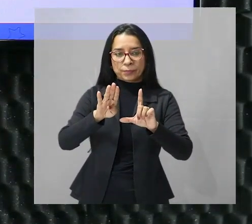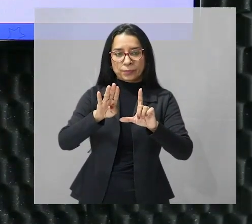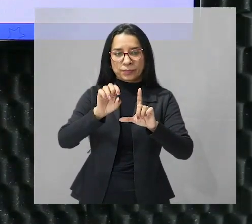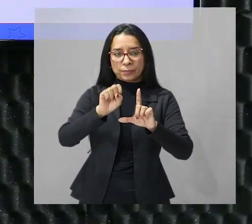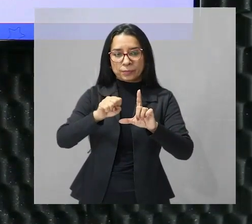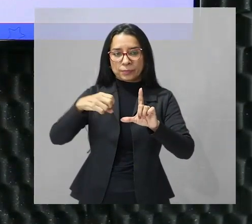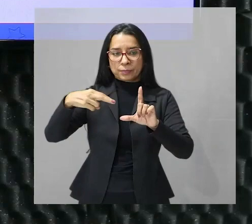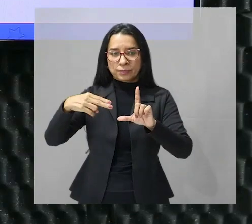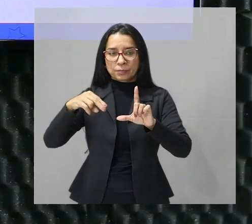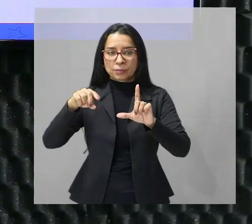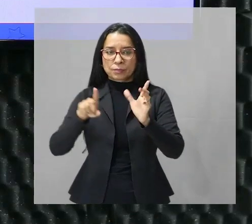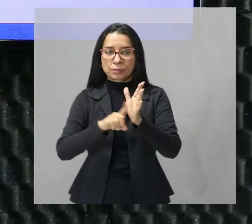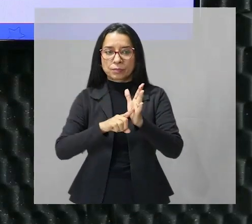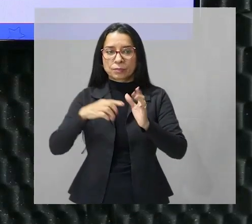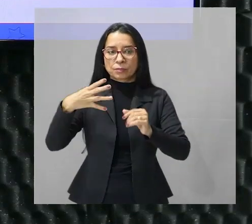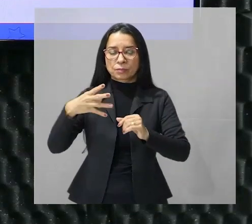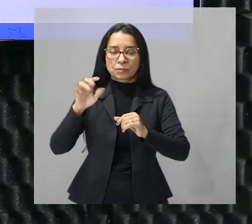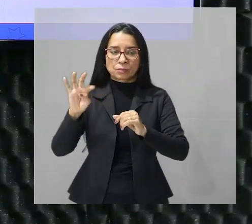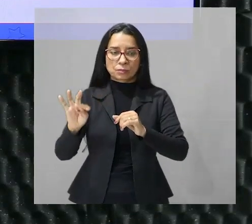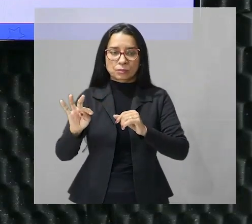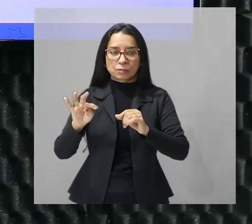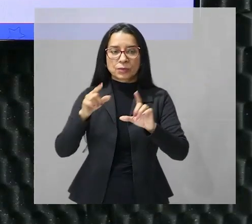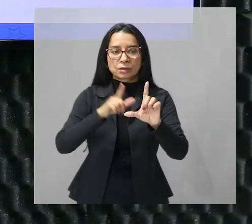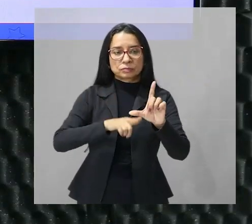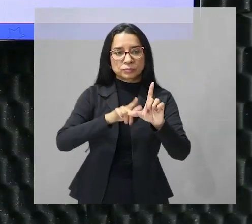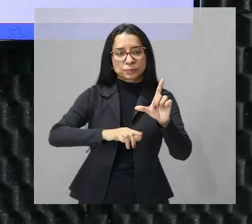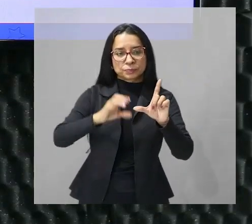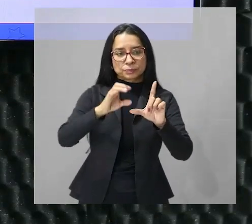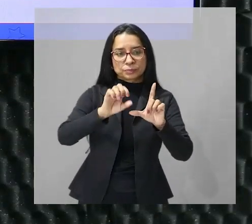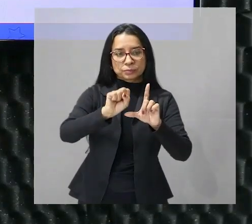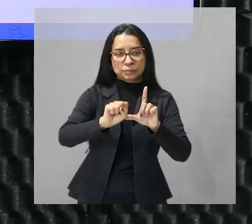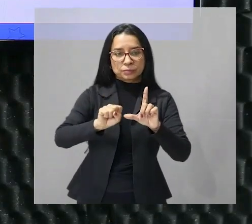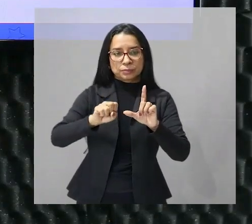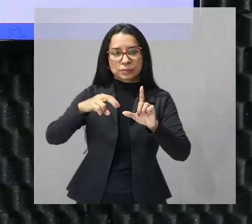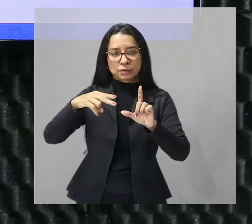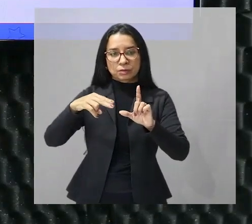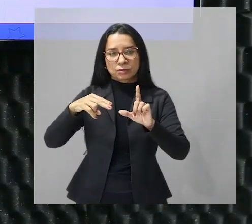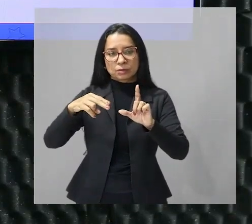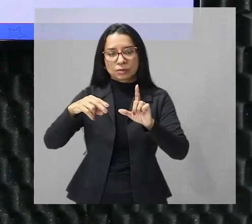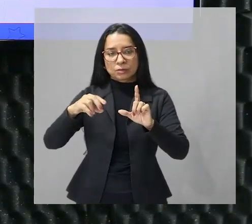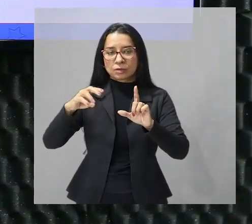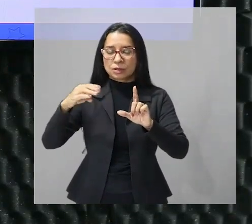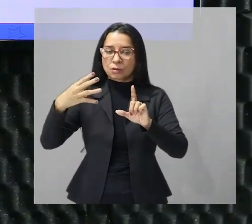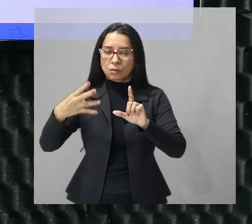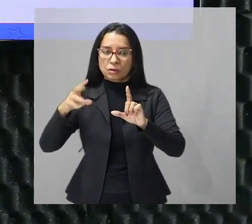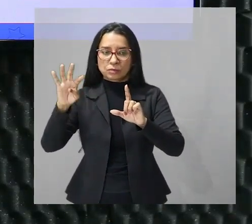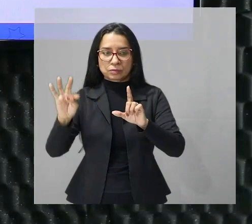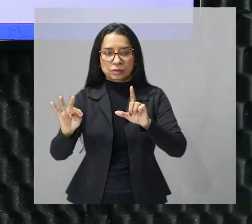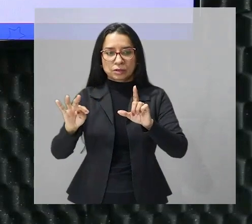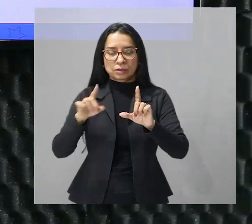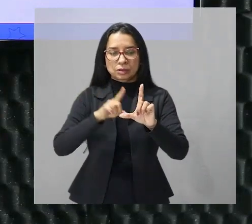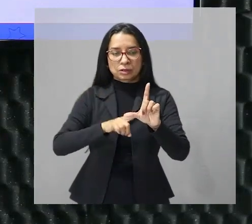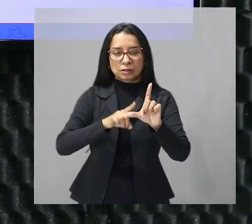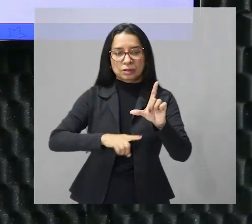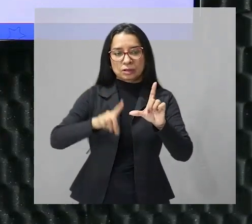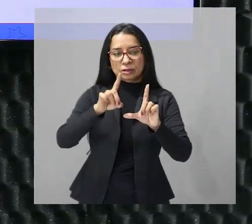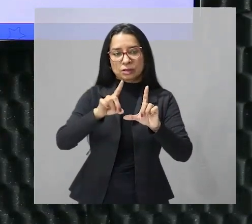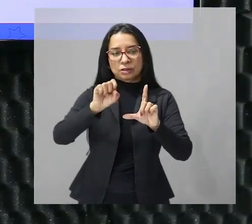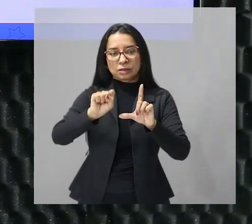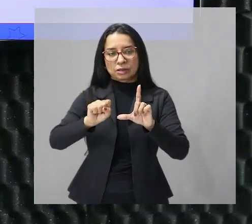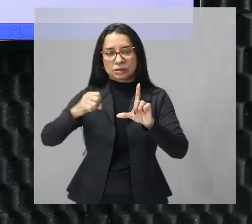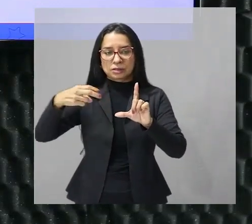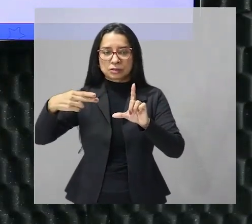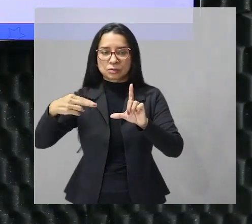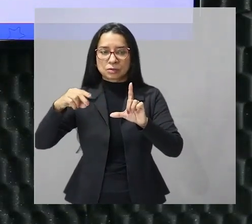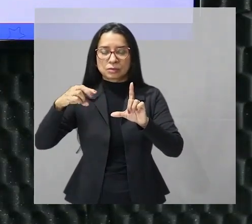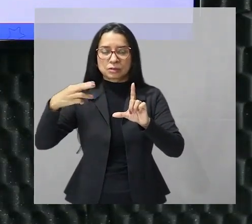4T. Na letra C, S igual a 4T. Na letra D, S igual a 3T. E por fim,